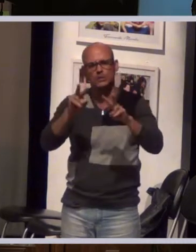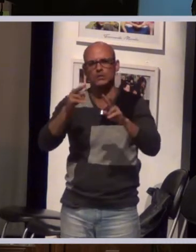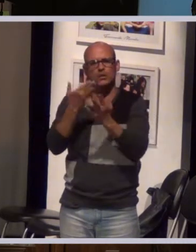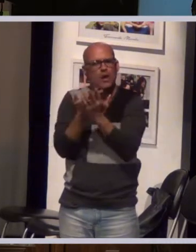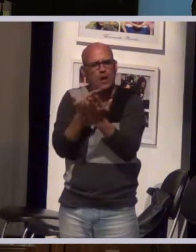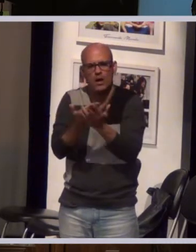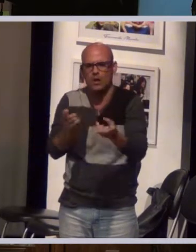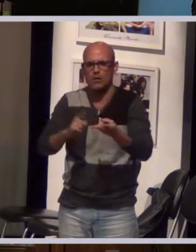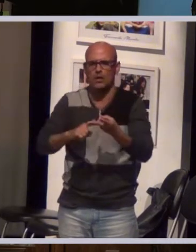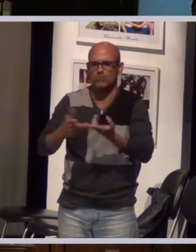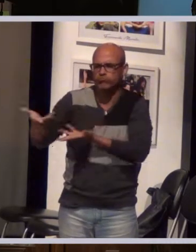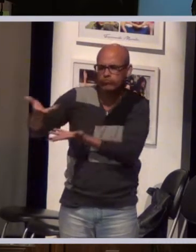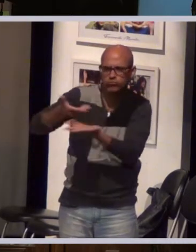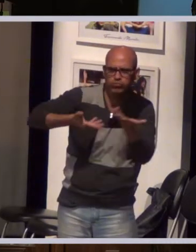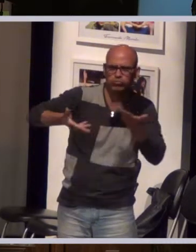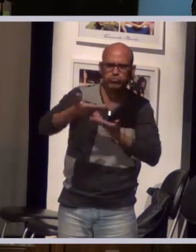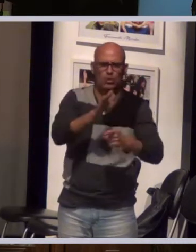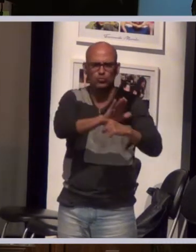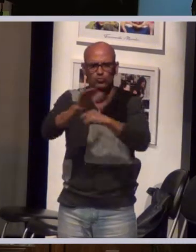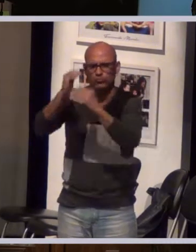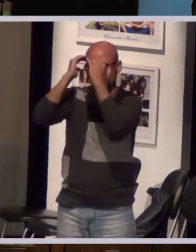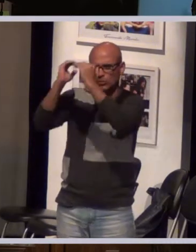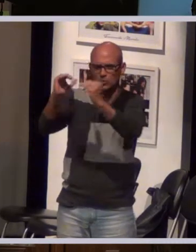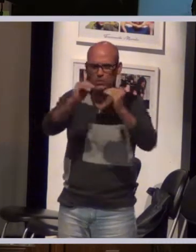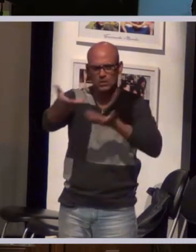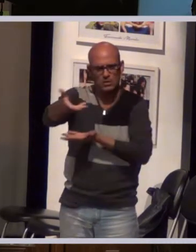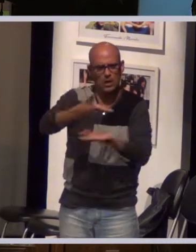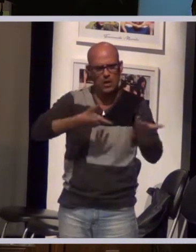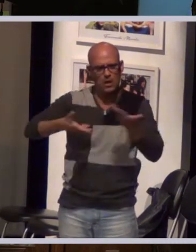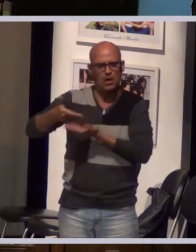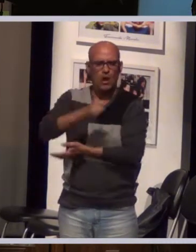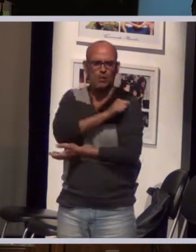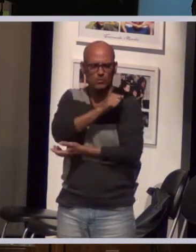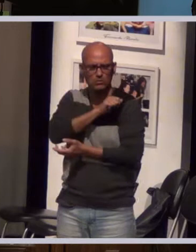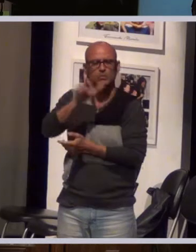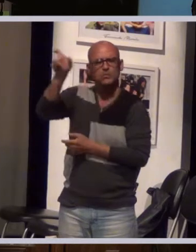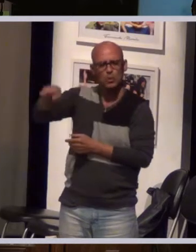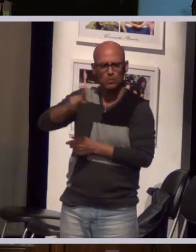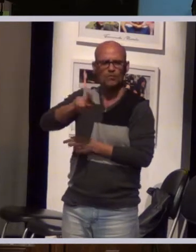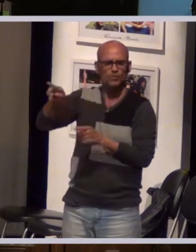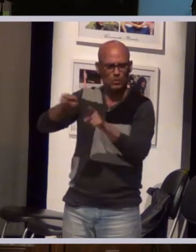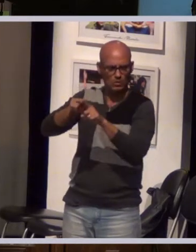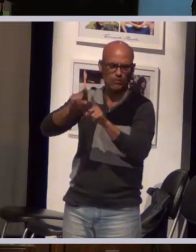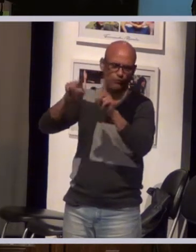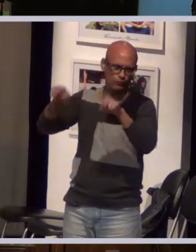na convivência solidária e respeitosa com colegas e professores.